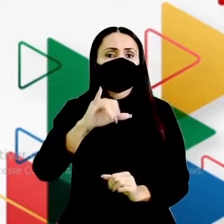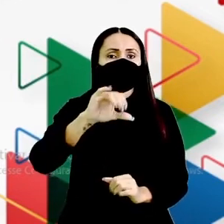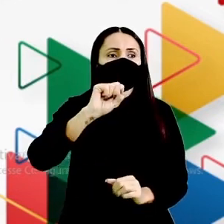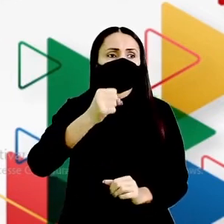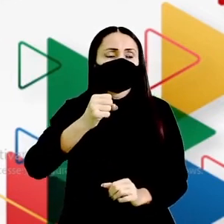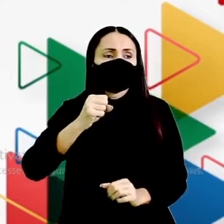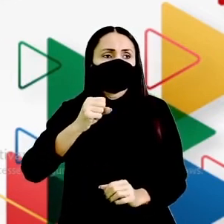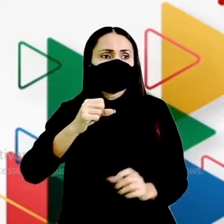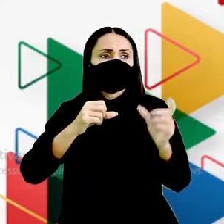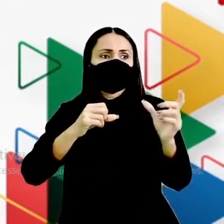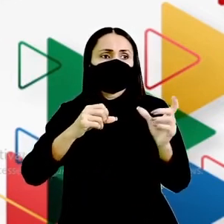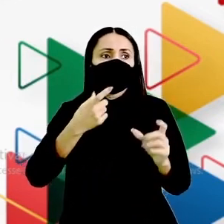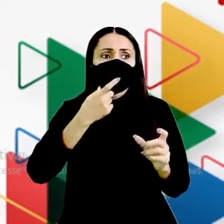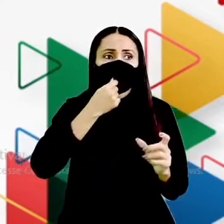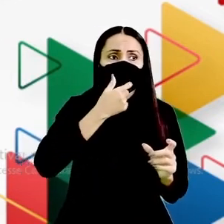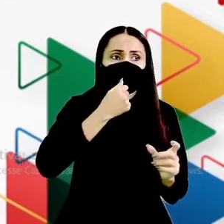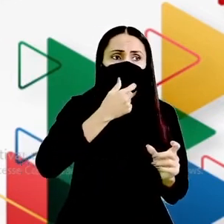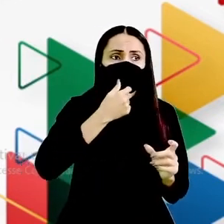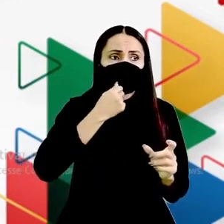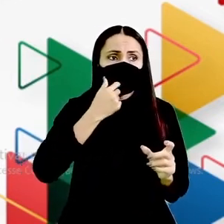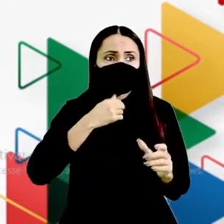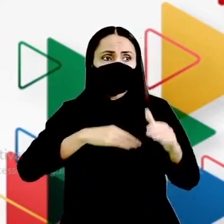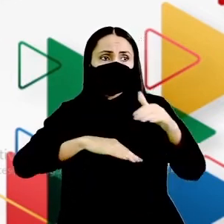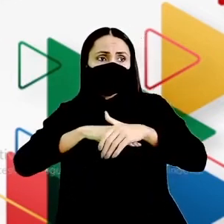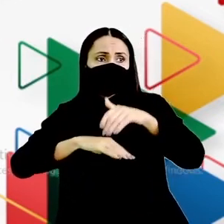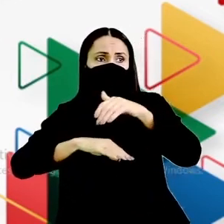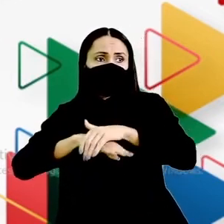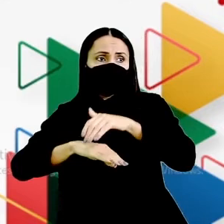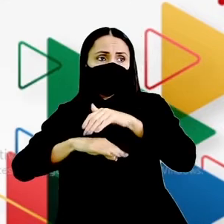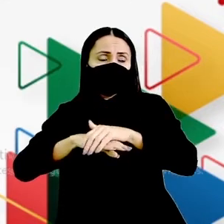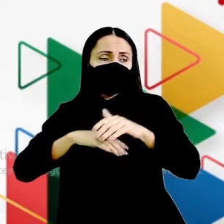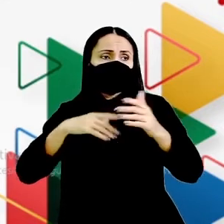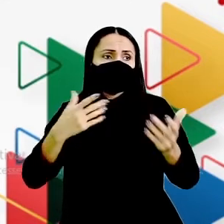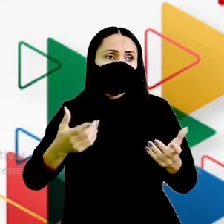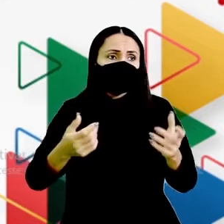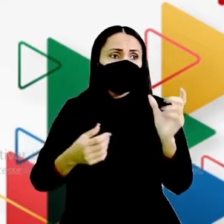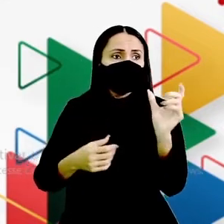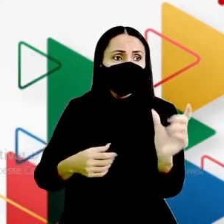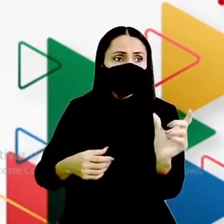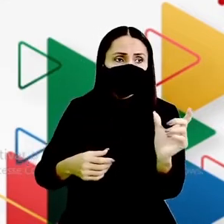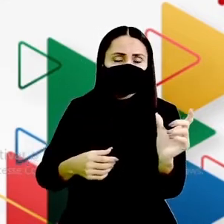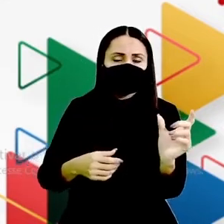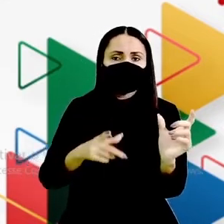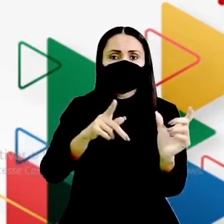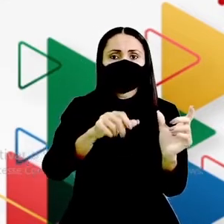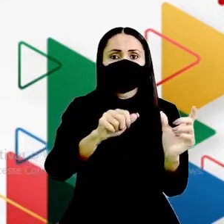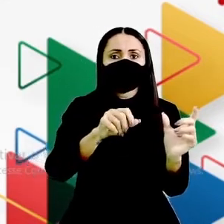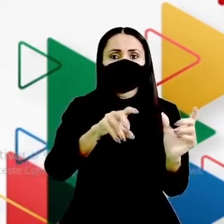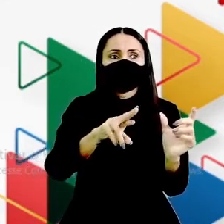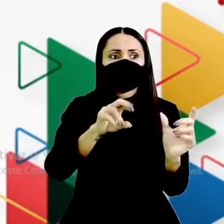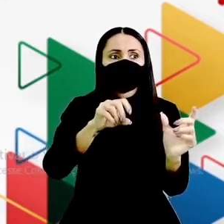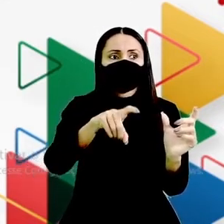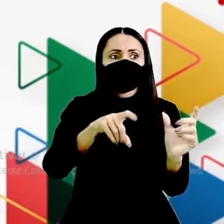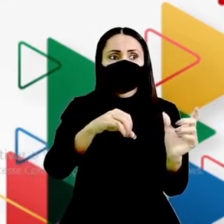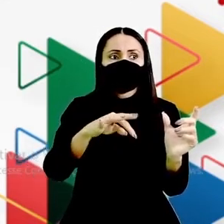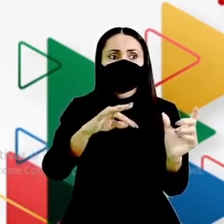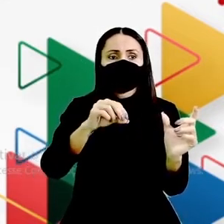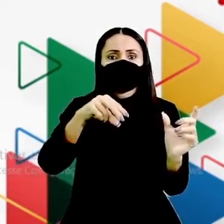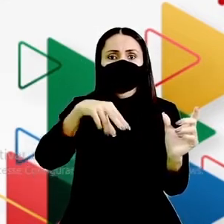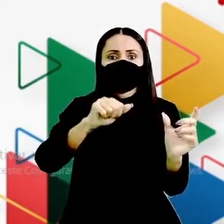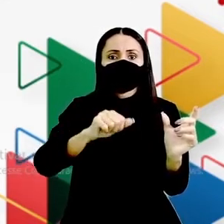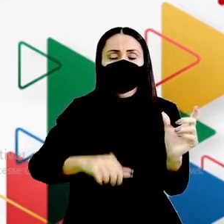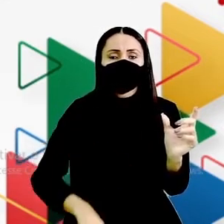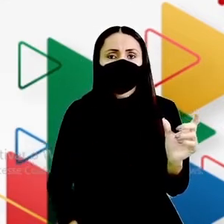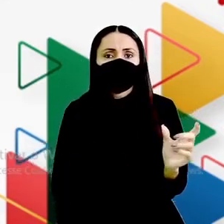lápis, tênis, percebam, ó, paroxítono, sílaba tônica, penúltima, terminou em i ou is. E levam acento, olha o que